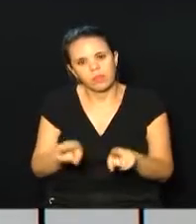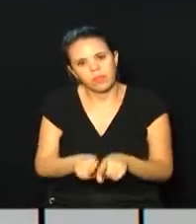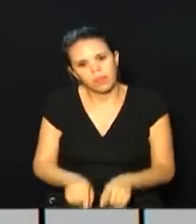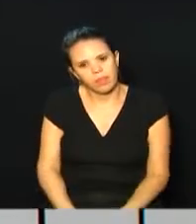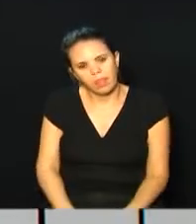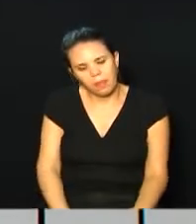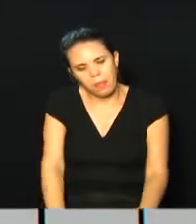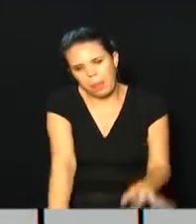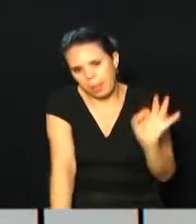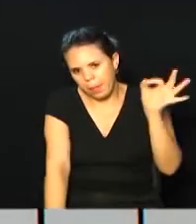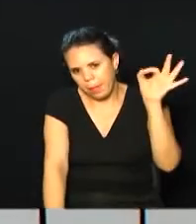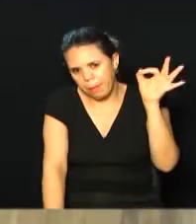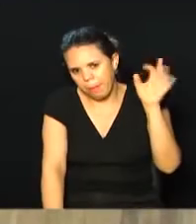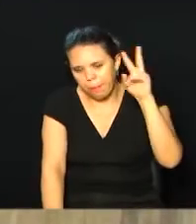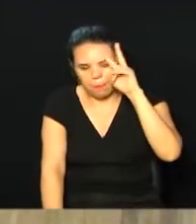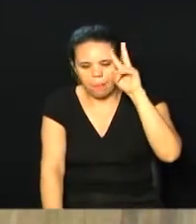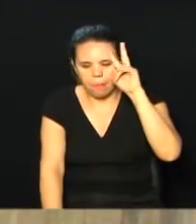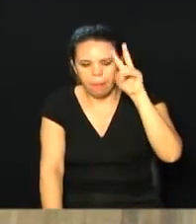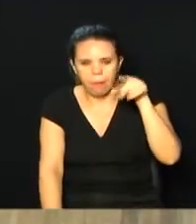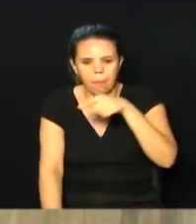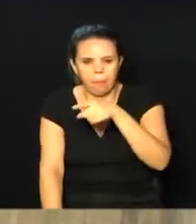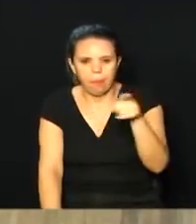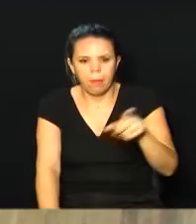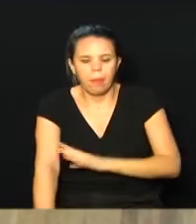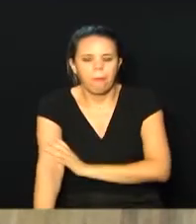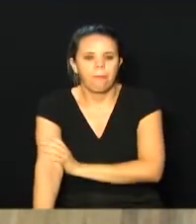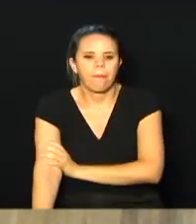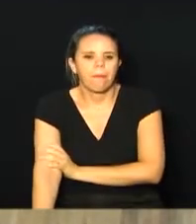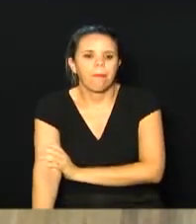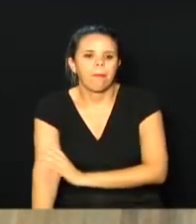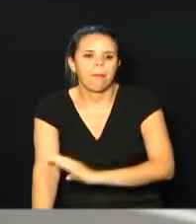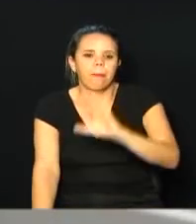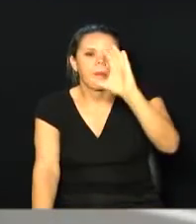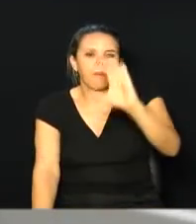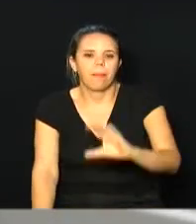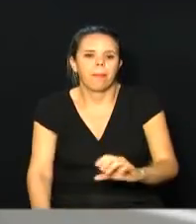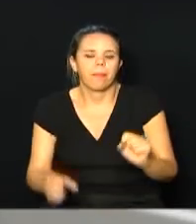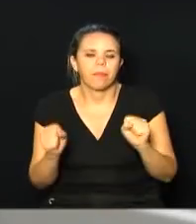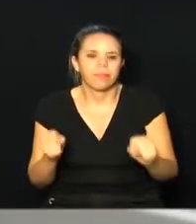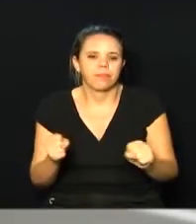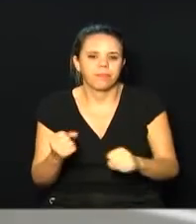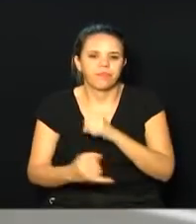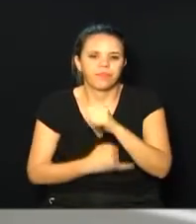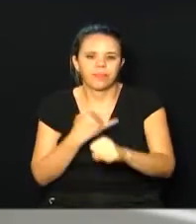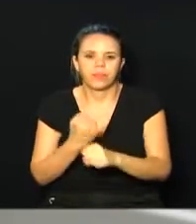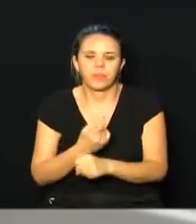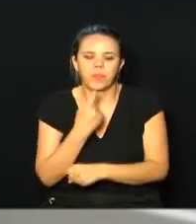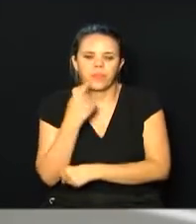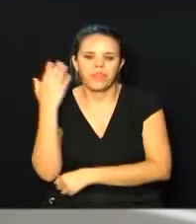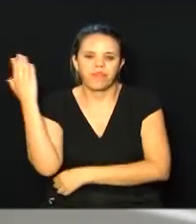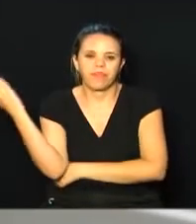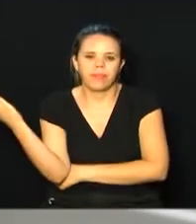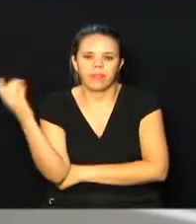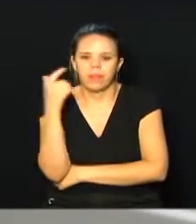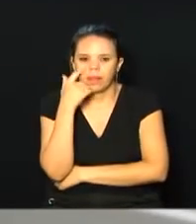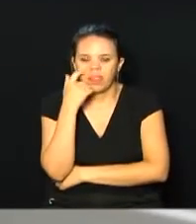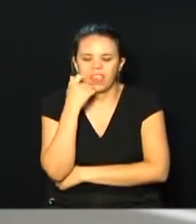Tá certo. Então, olha, lembrando que você, cidadão, pode entrar no site